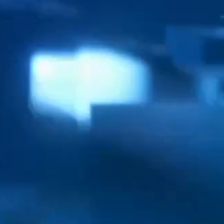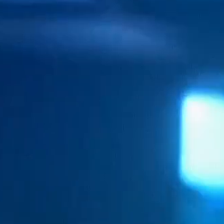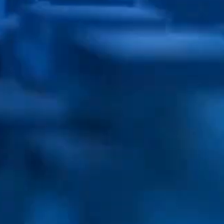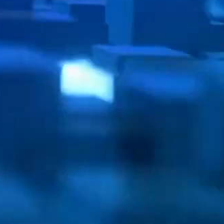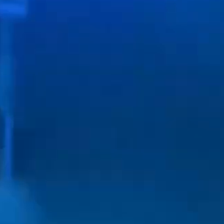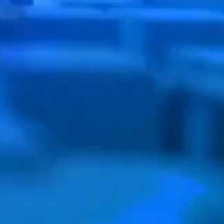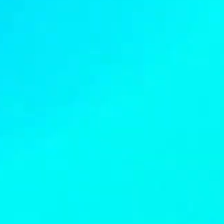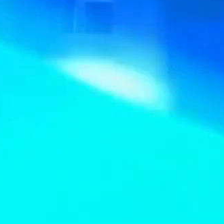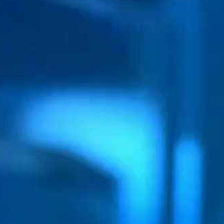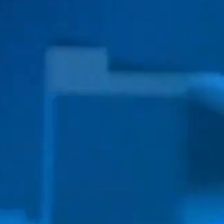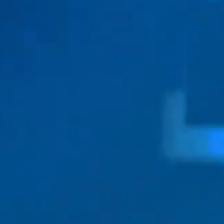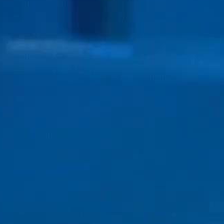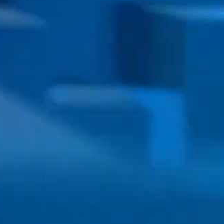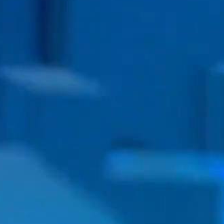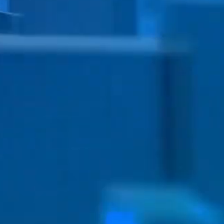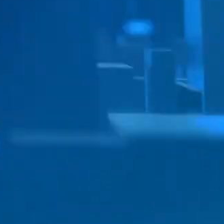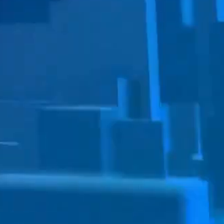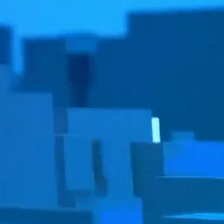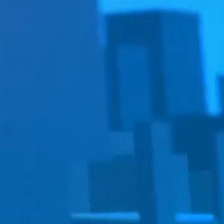Música